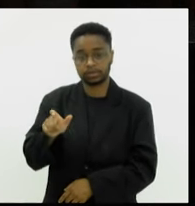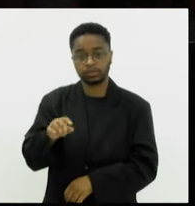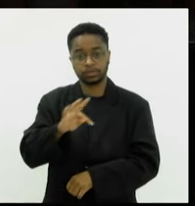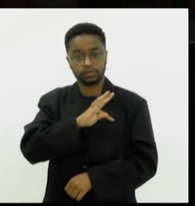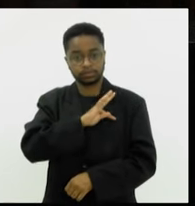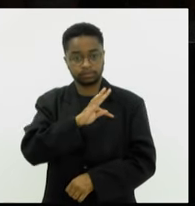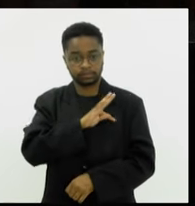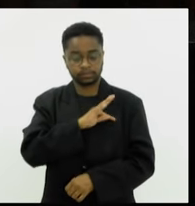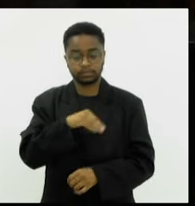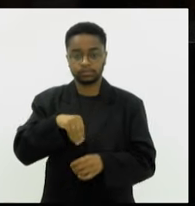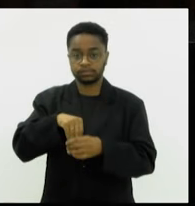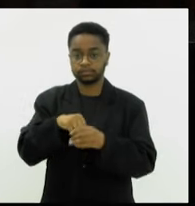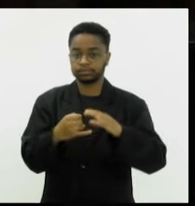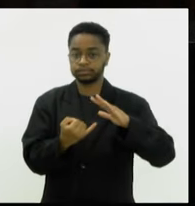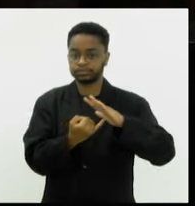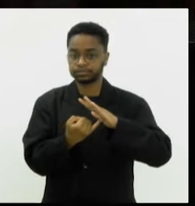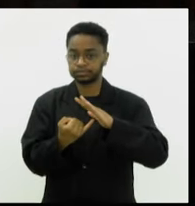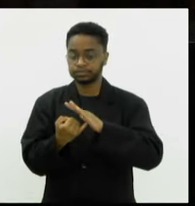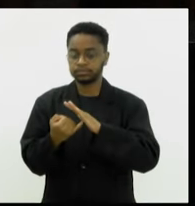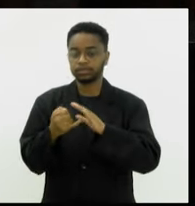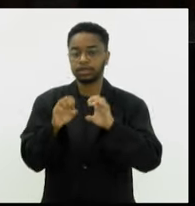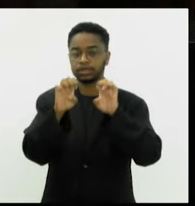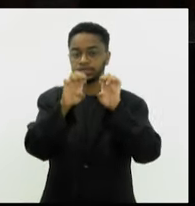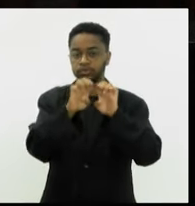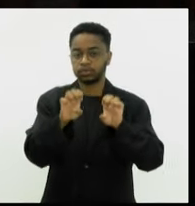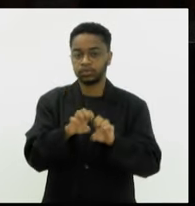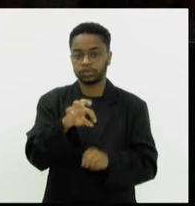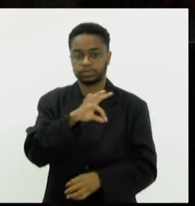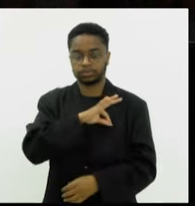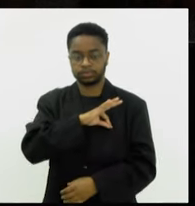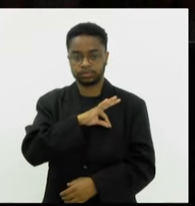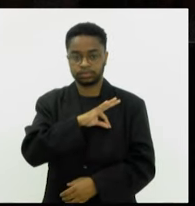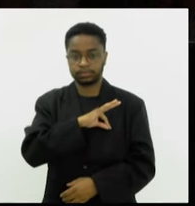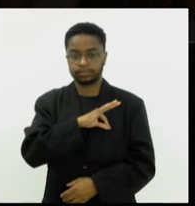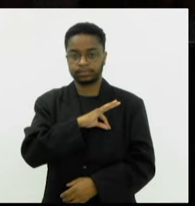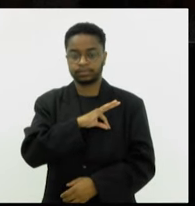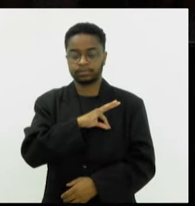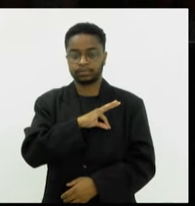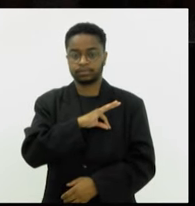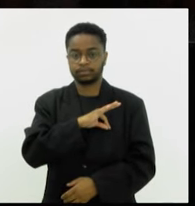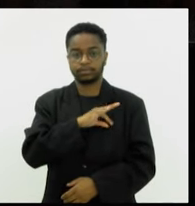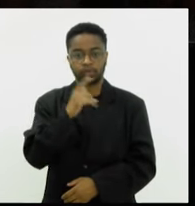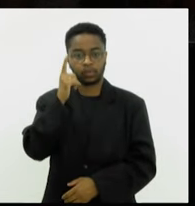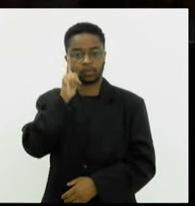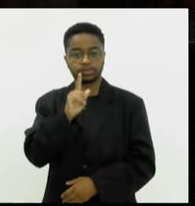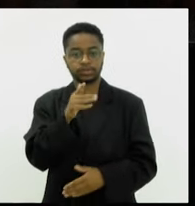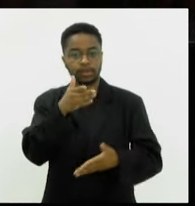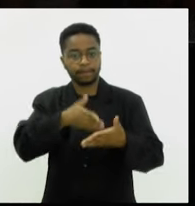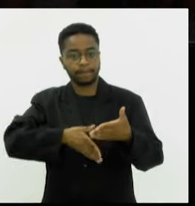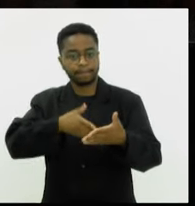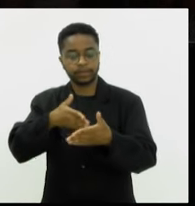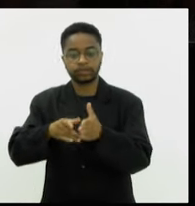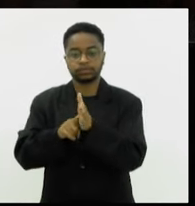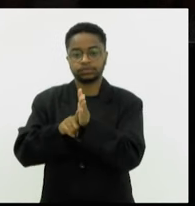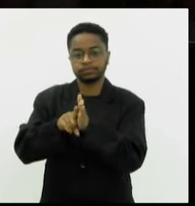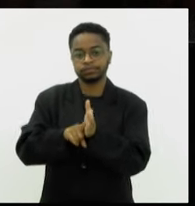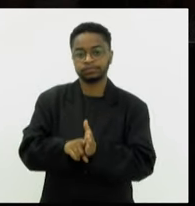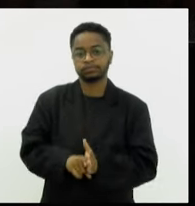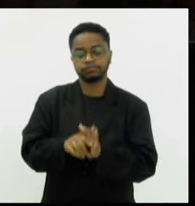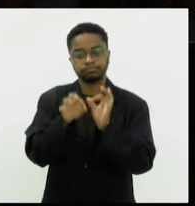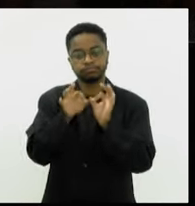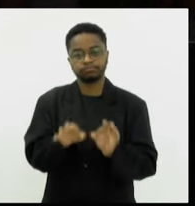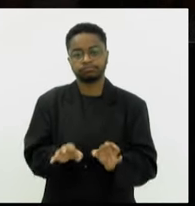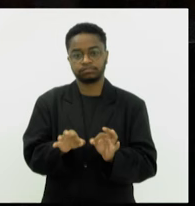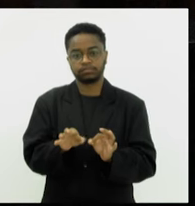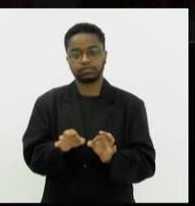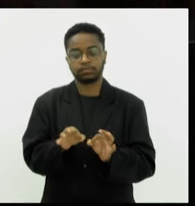técnico dentro das estruturas policiais para que se impedisse a investigação concreta